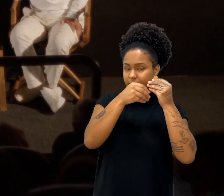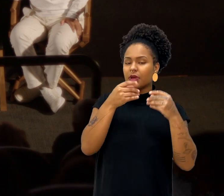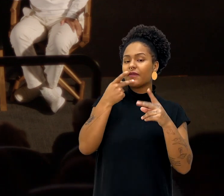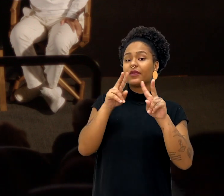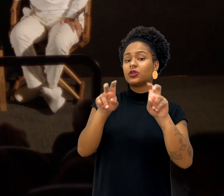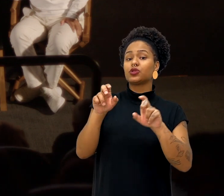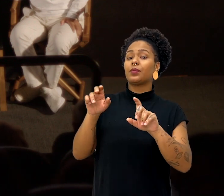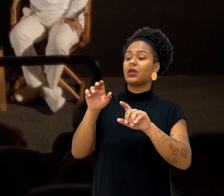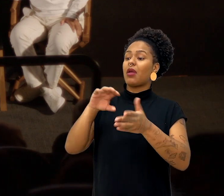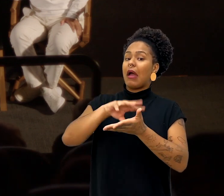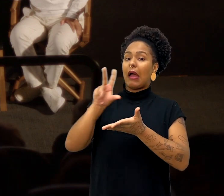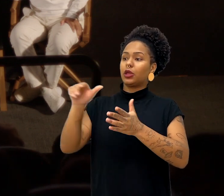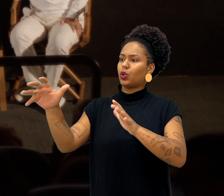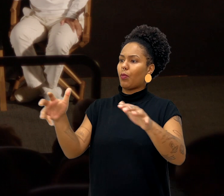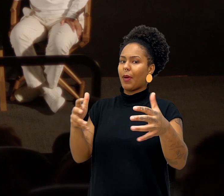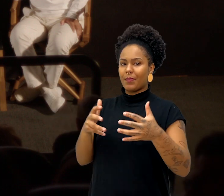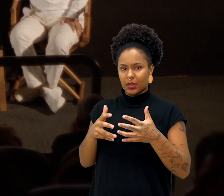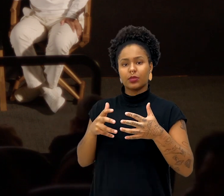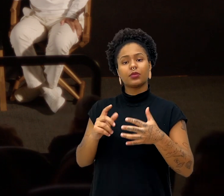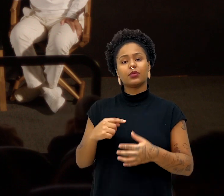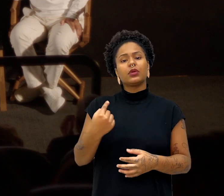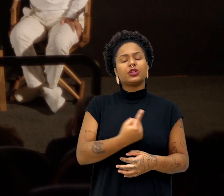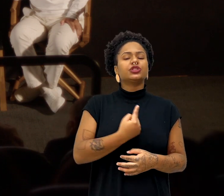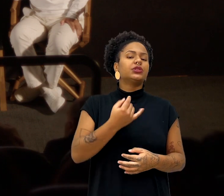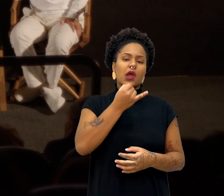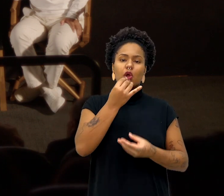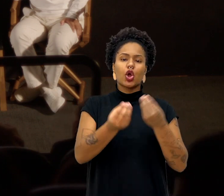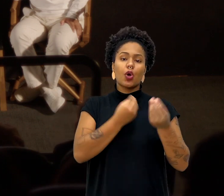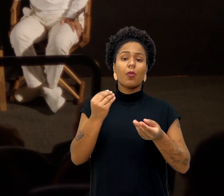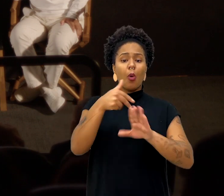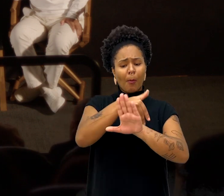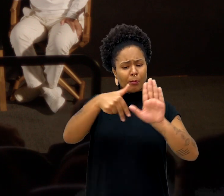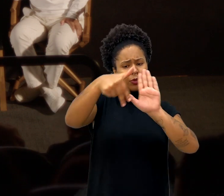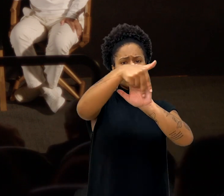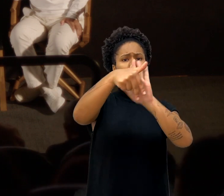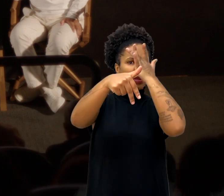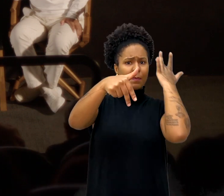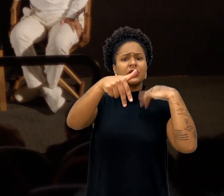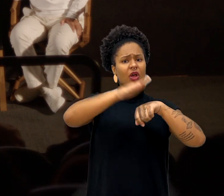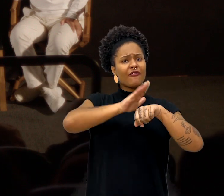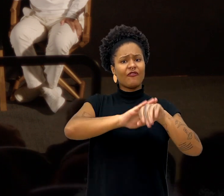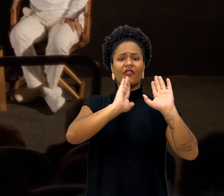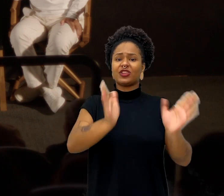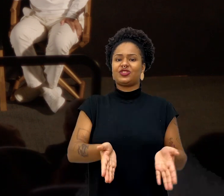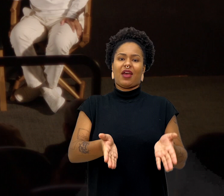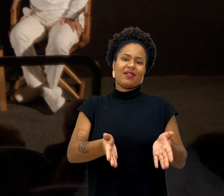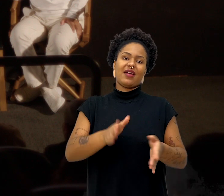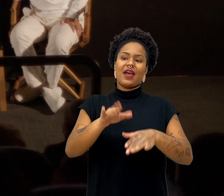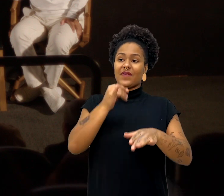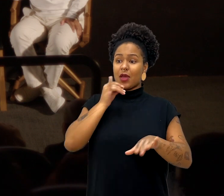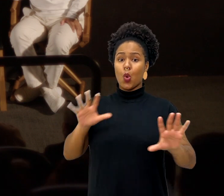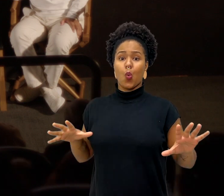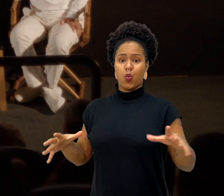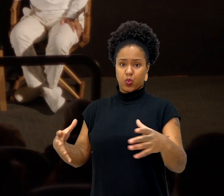falando sobre o aquilombamento, da gente dar o protagonismo para quem já está fazendo. Muitas vezes, esse